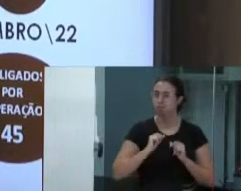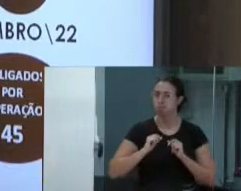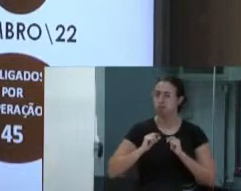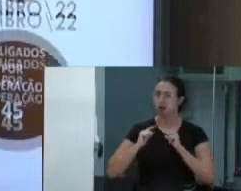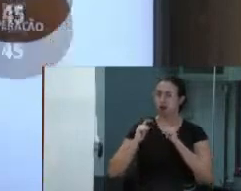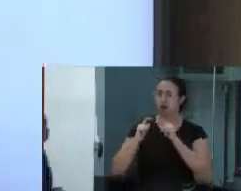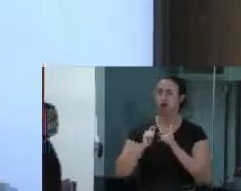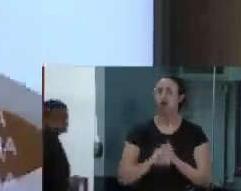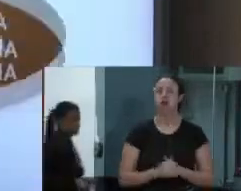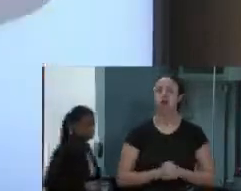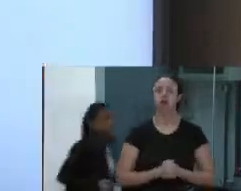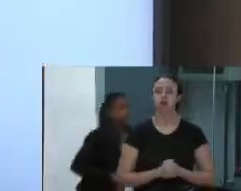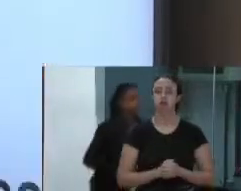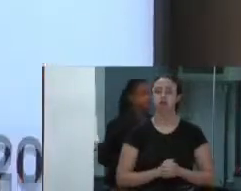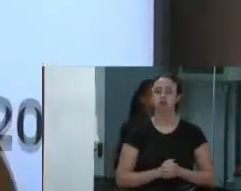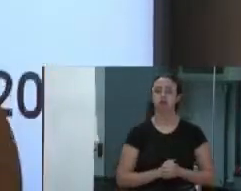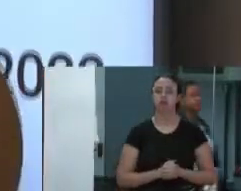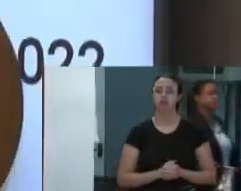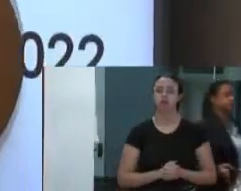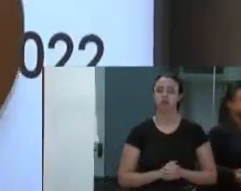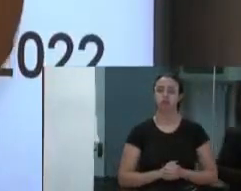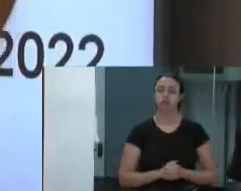maiores.